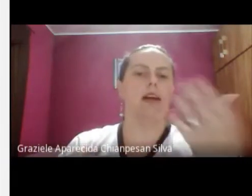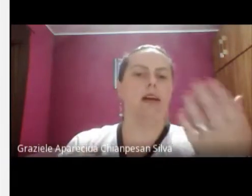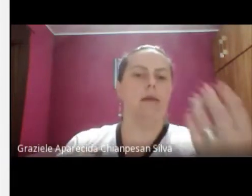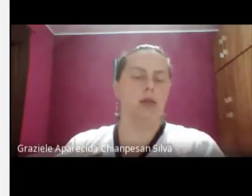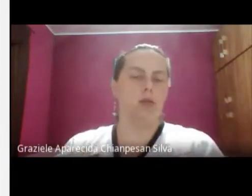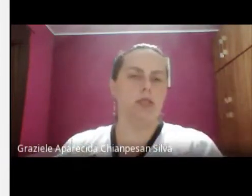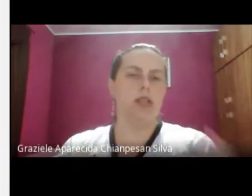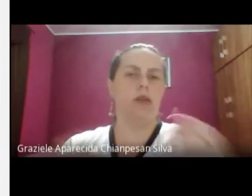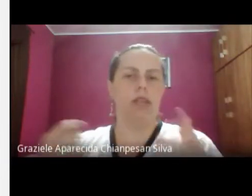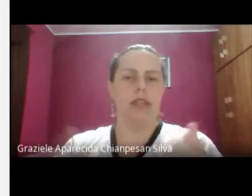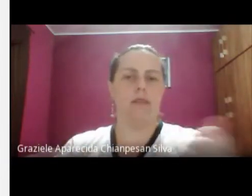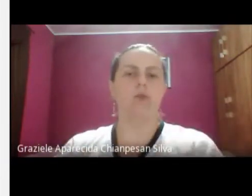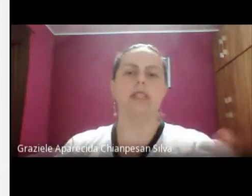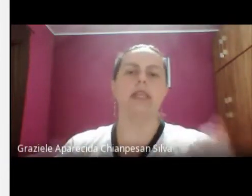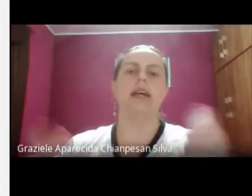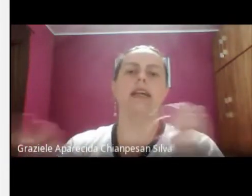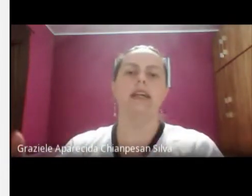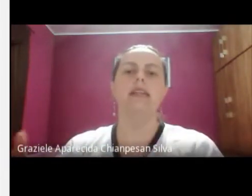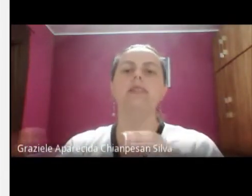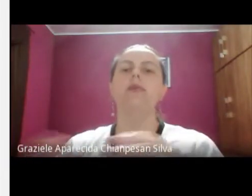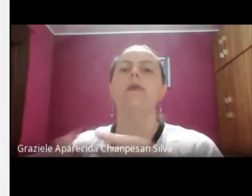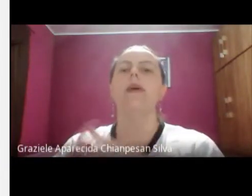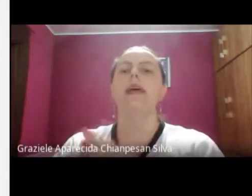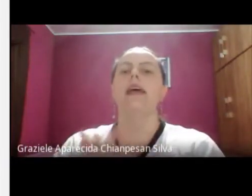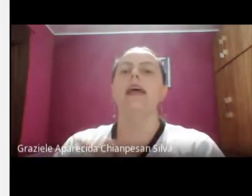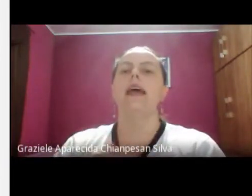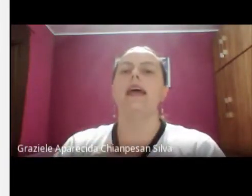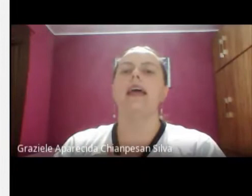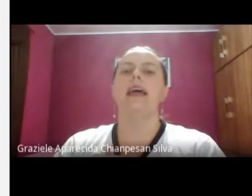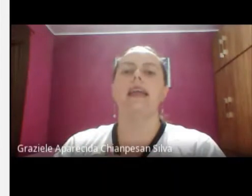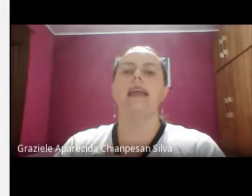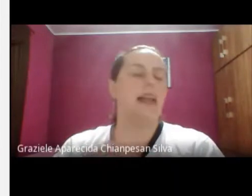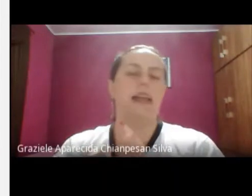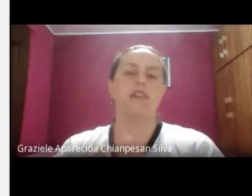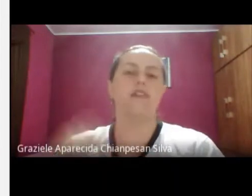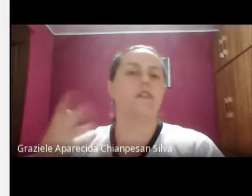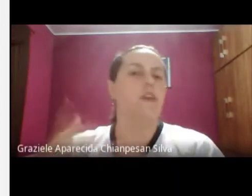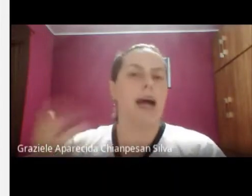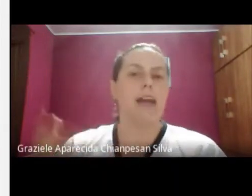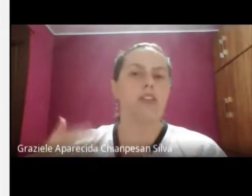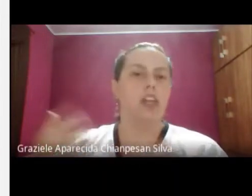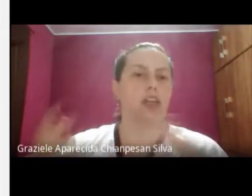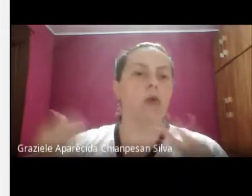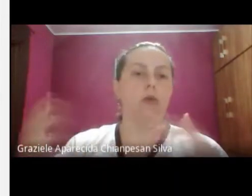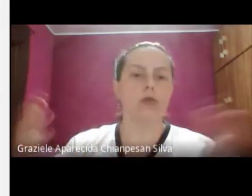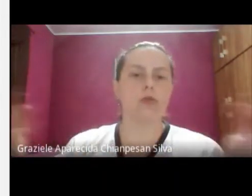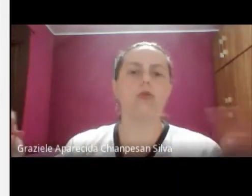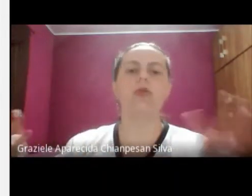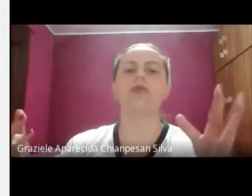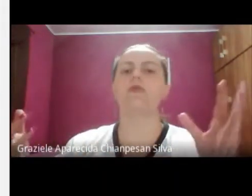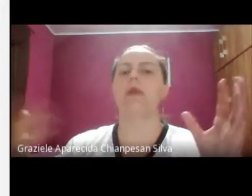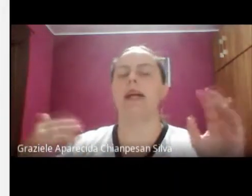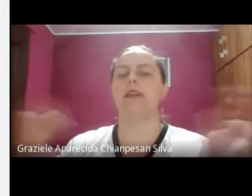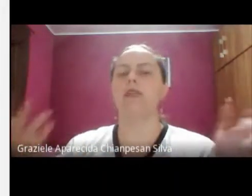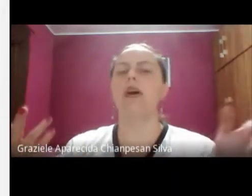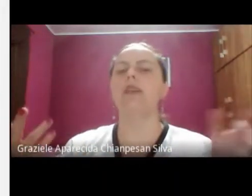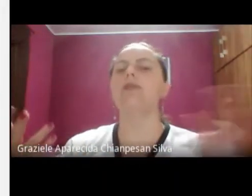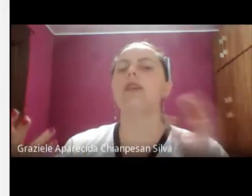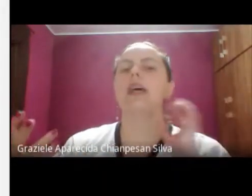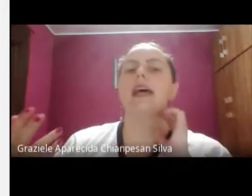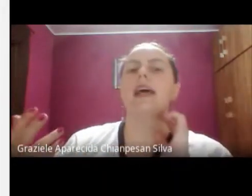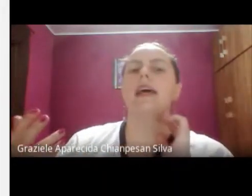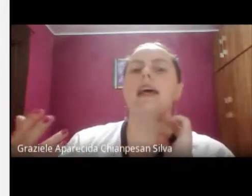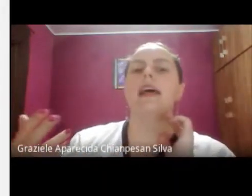dança, percussão, né, música e canto, e além de informática e outros cursos